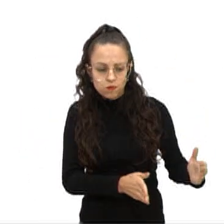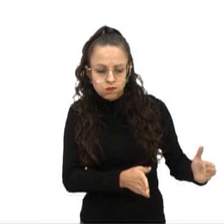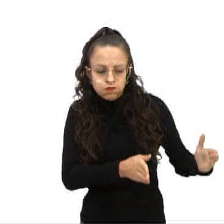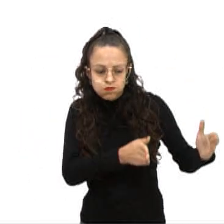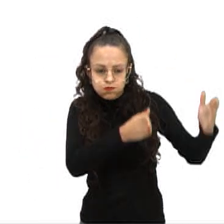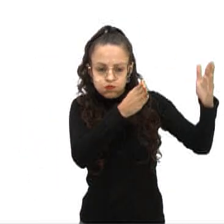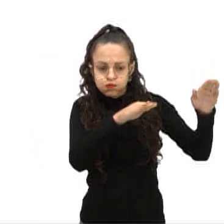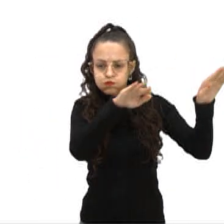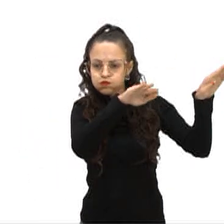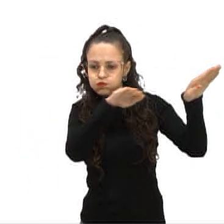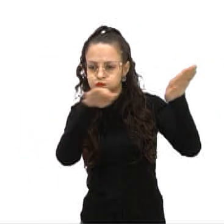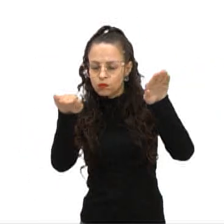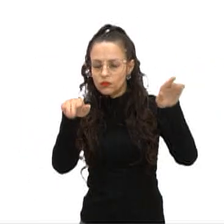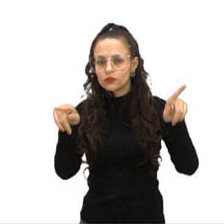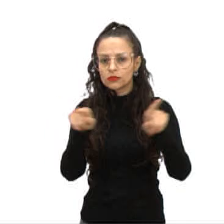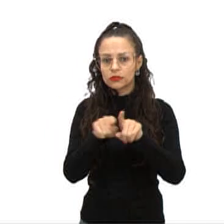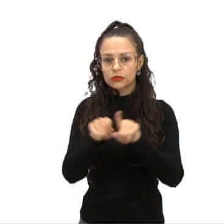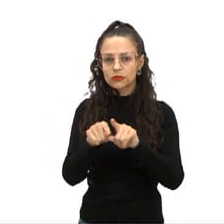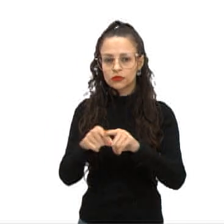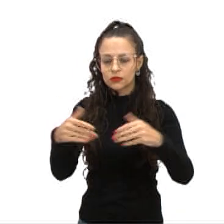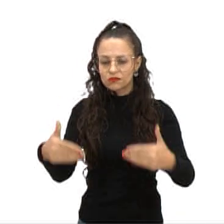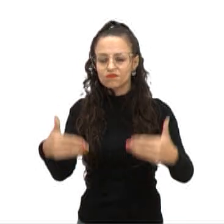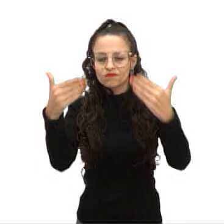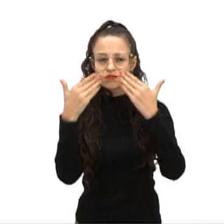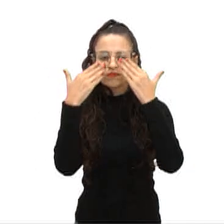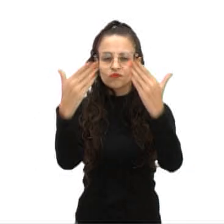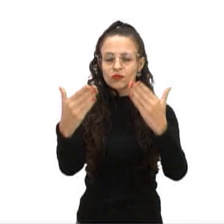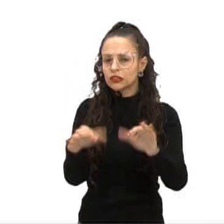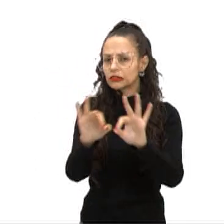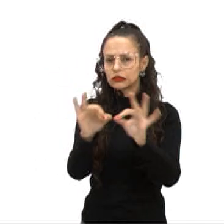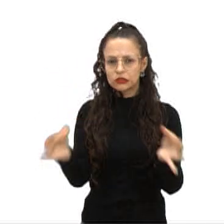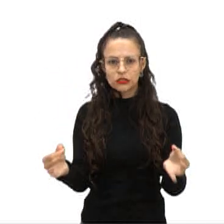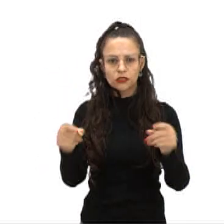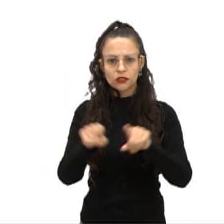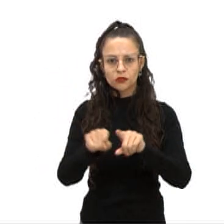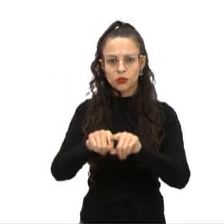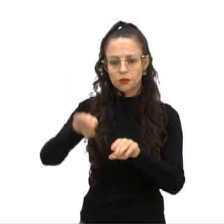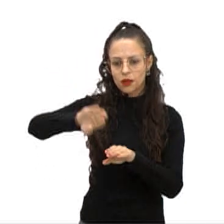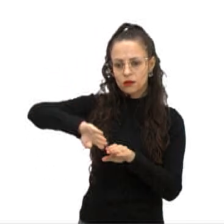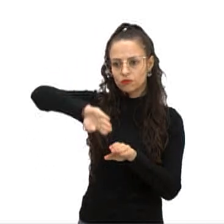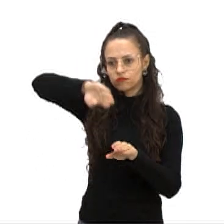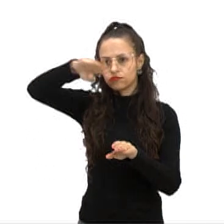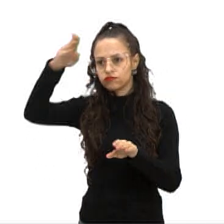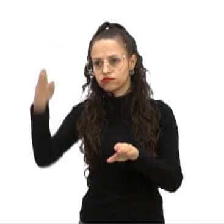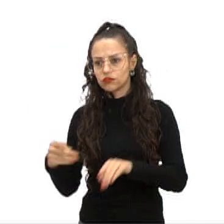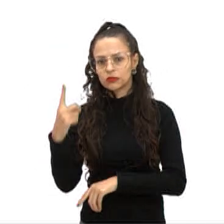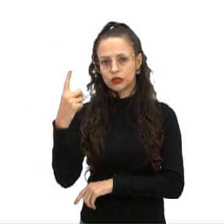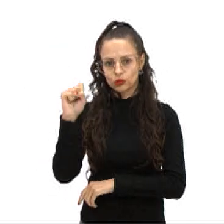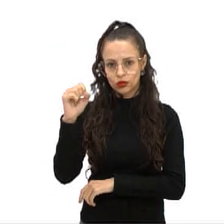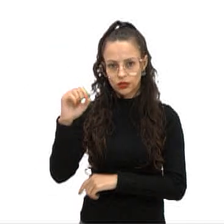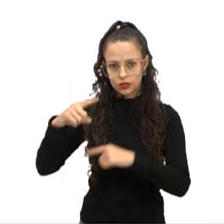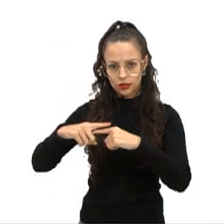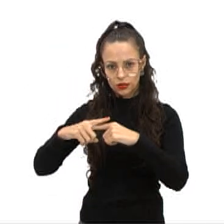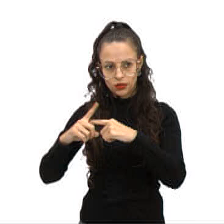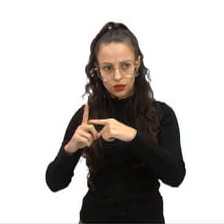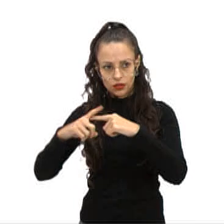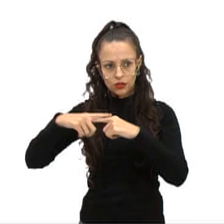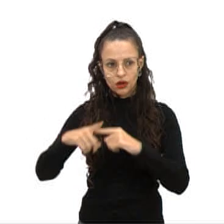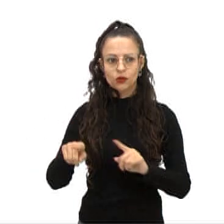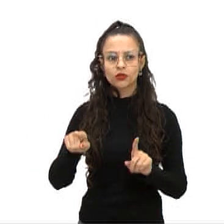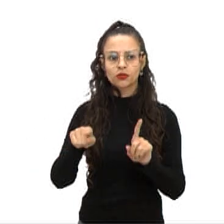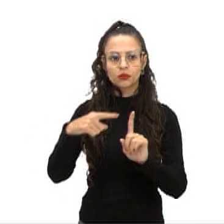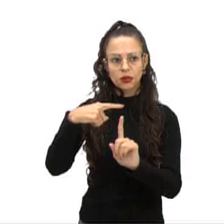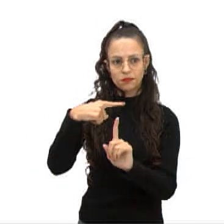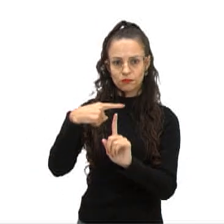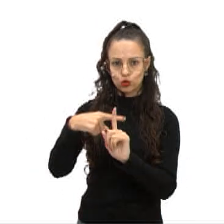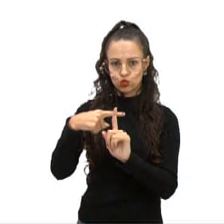grossas, construções e fachadas simples, como a gente já falou, arcos em 180 graus, presença da cruz nas plantas, isso a gente vai